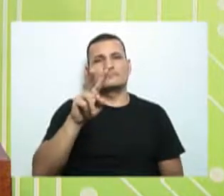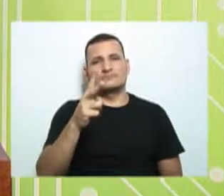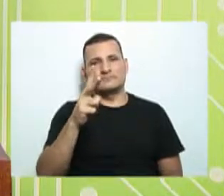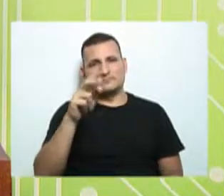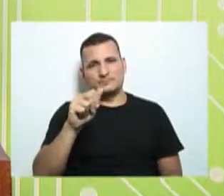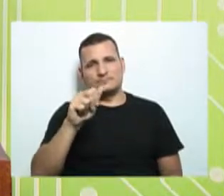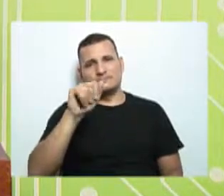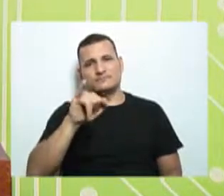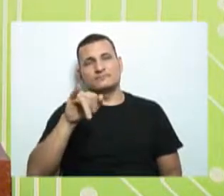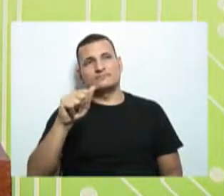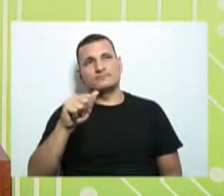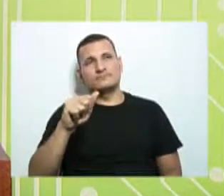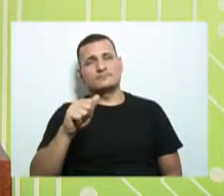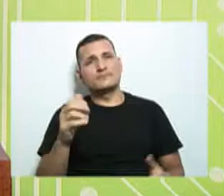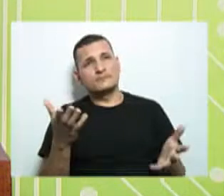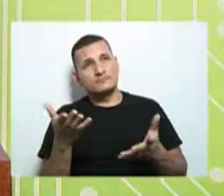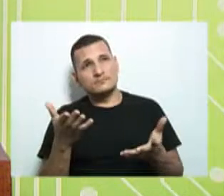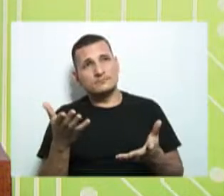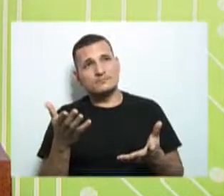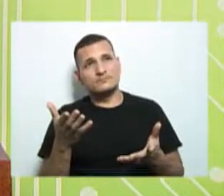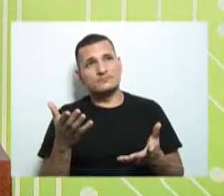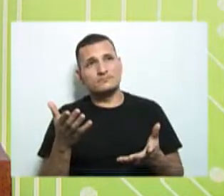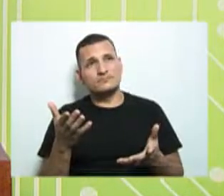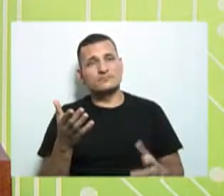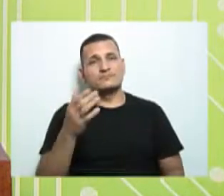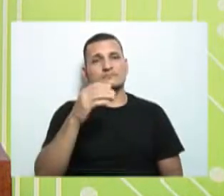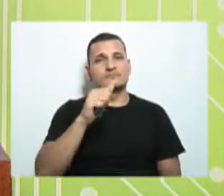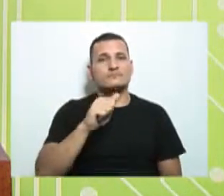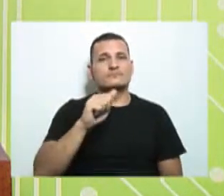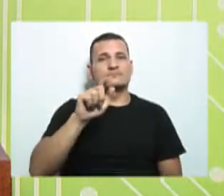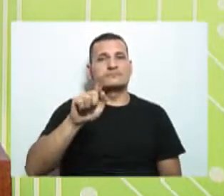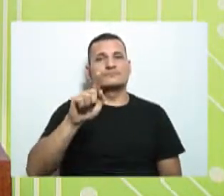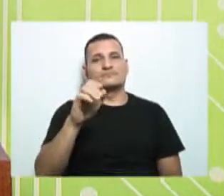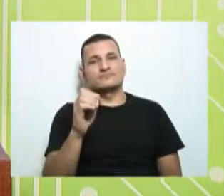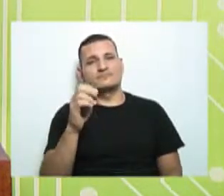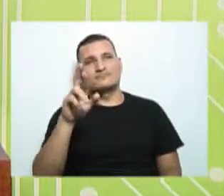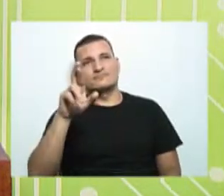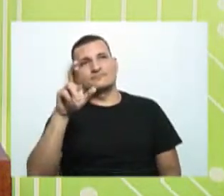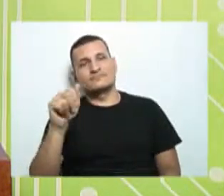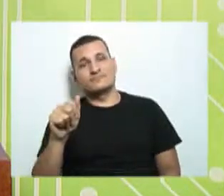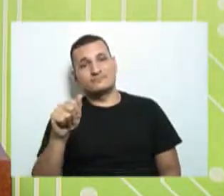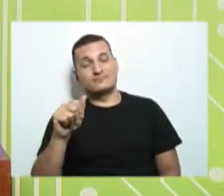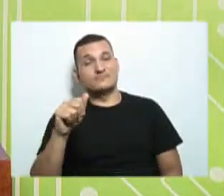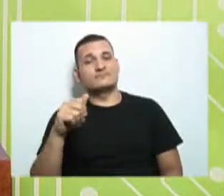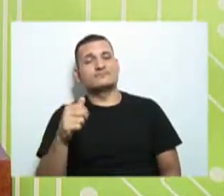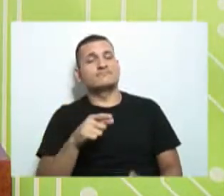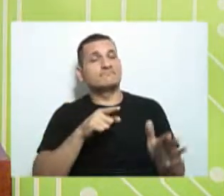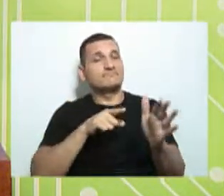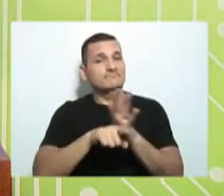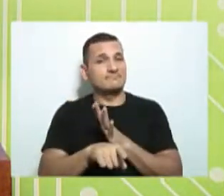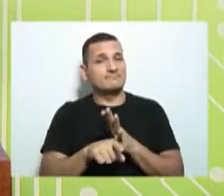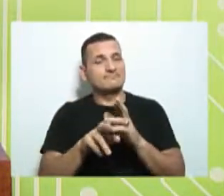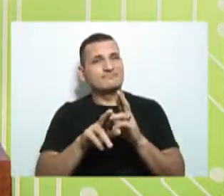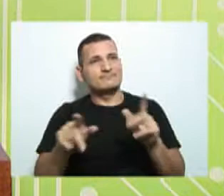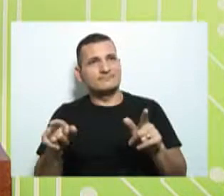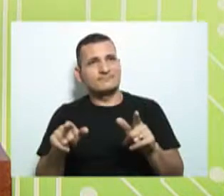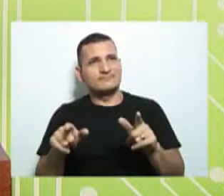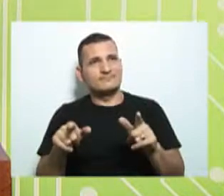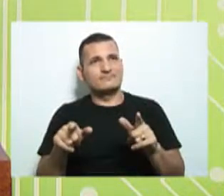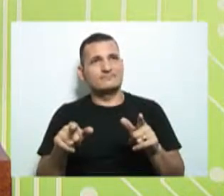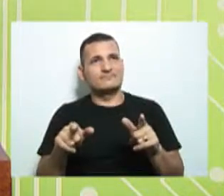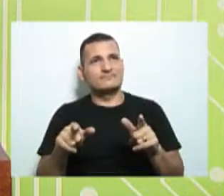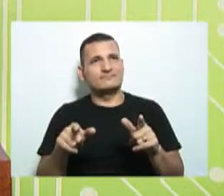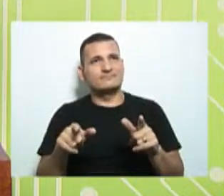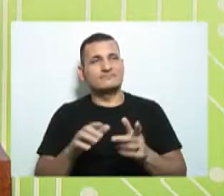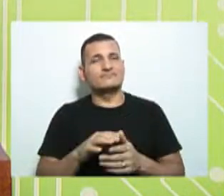Bahia. Beleza. E agora? Agora, são perguntas diferentes, tá certo? Não quer dizer como